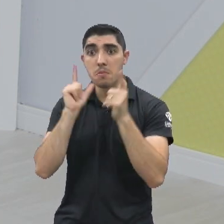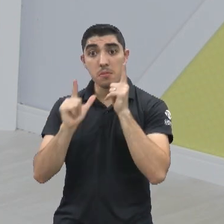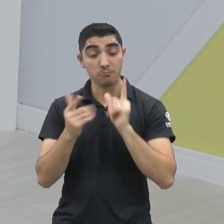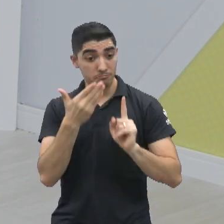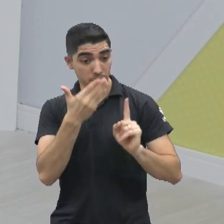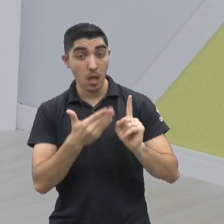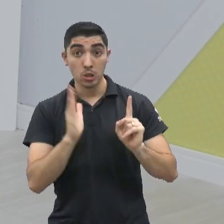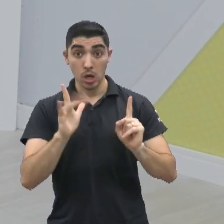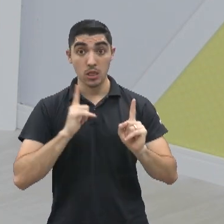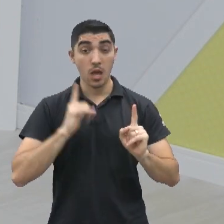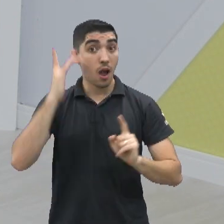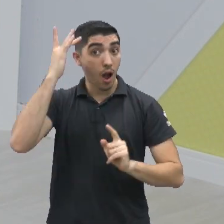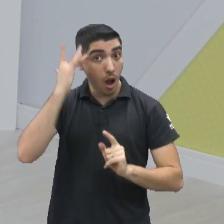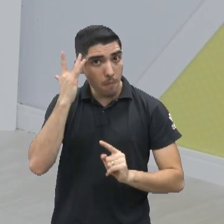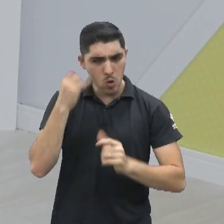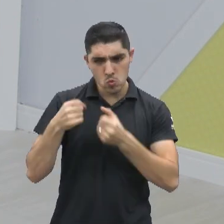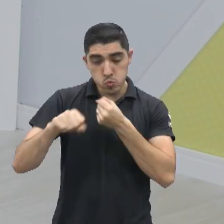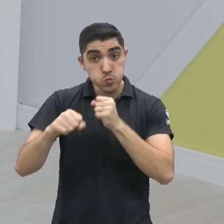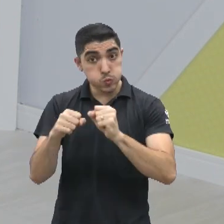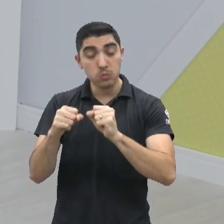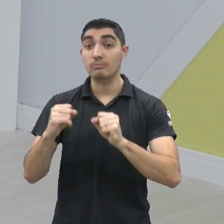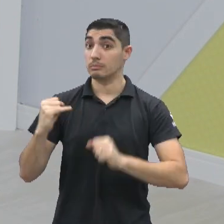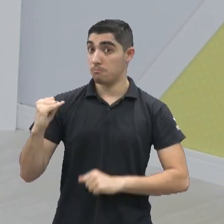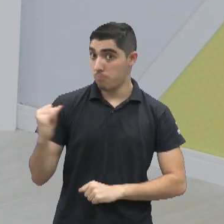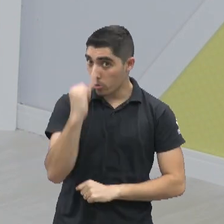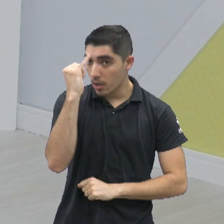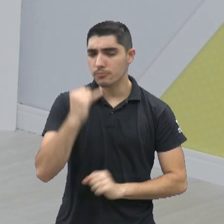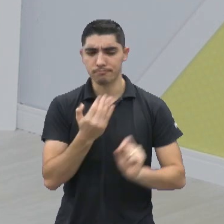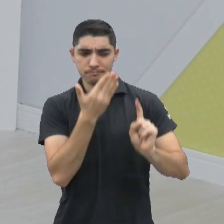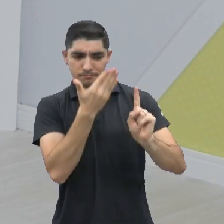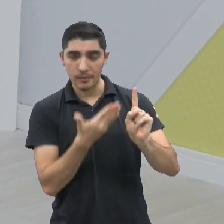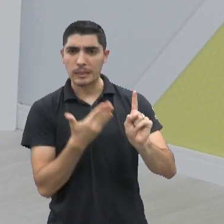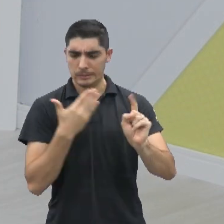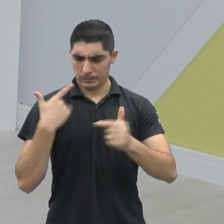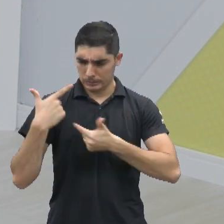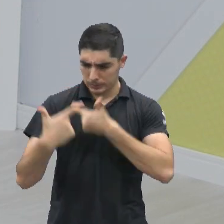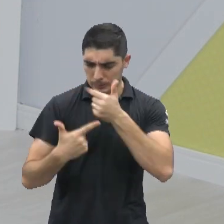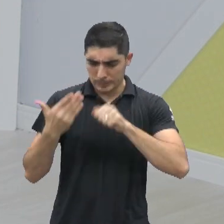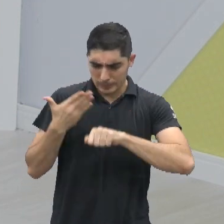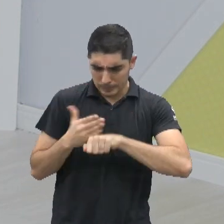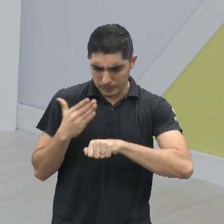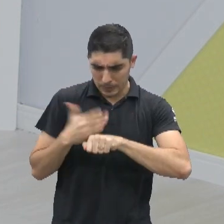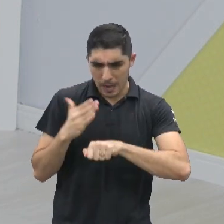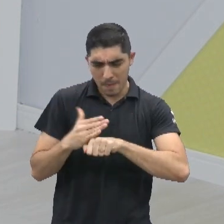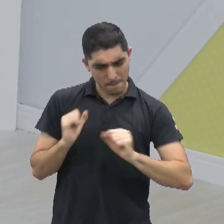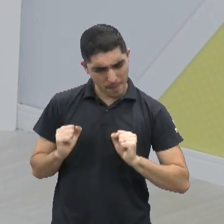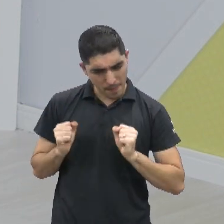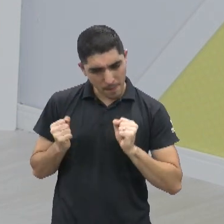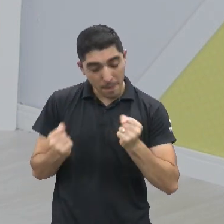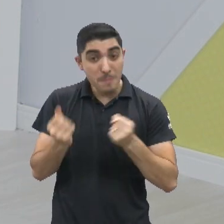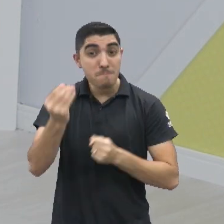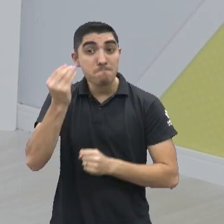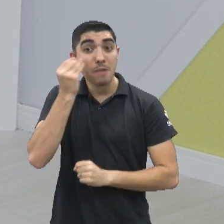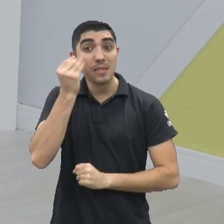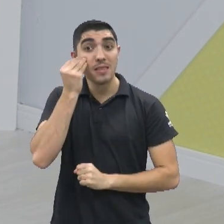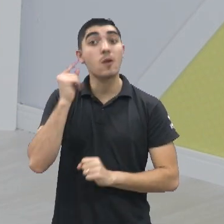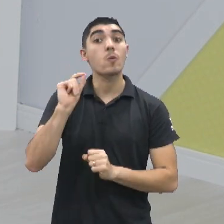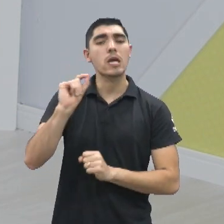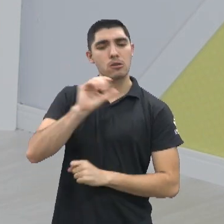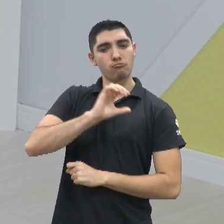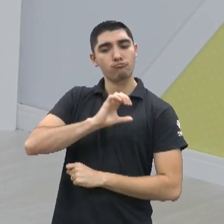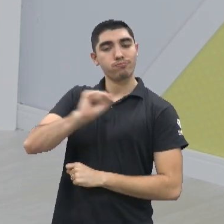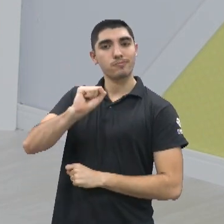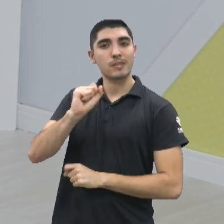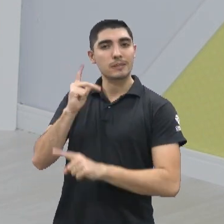luta importante amanhã, inclusive. A lutadora está trabalhando firme para, quem sabe, conquistar o seu maior sonho, que é